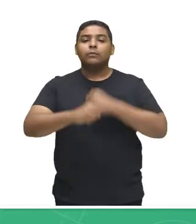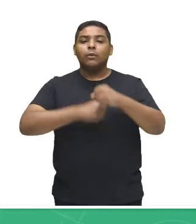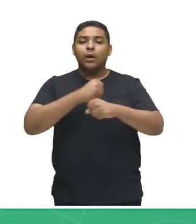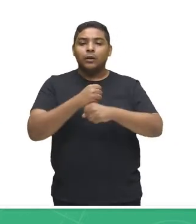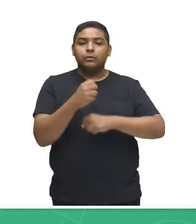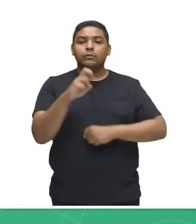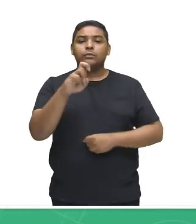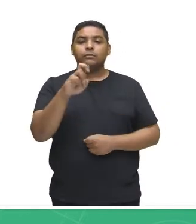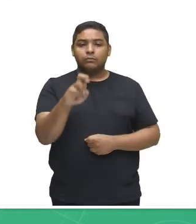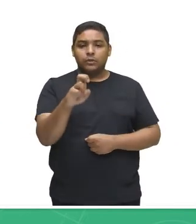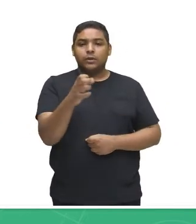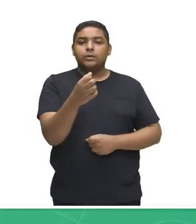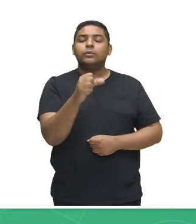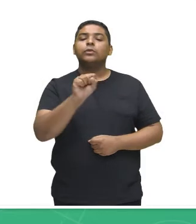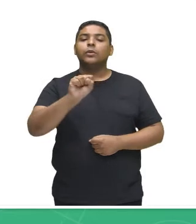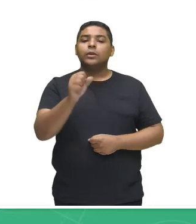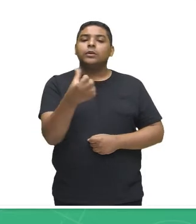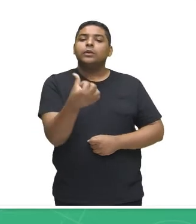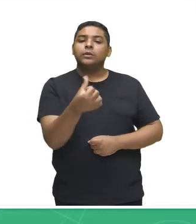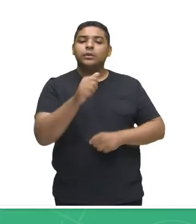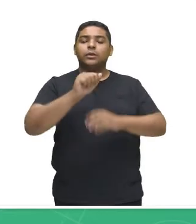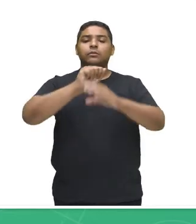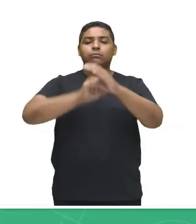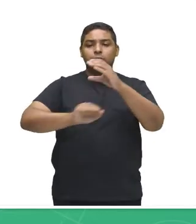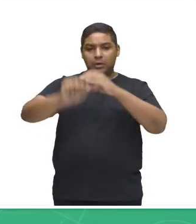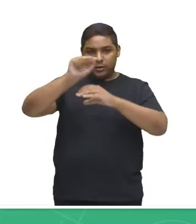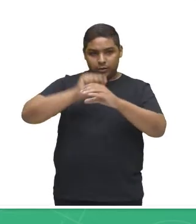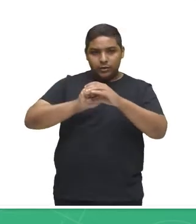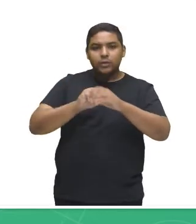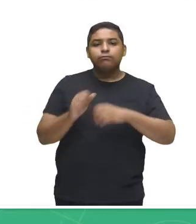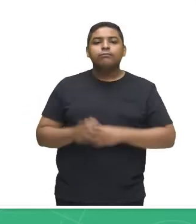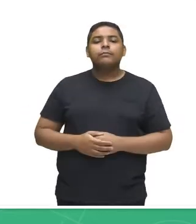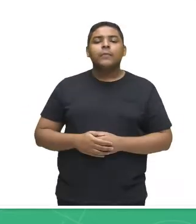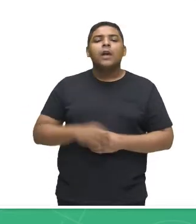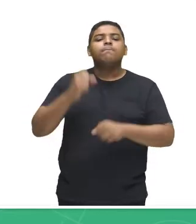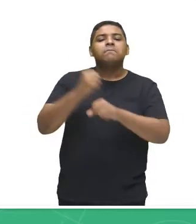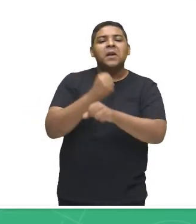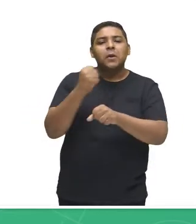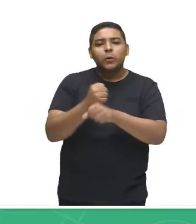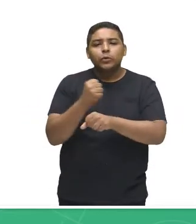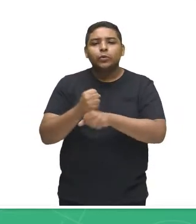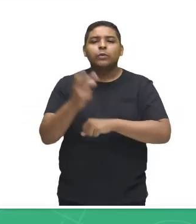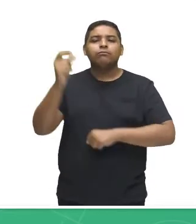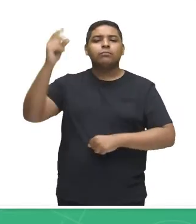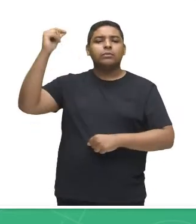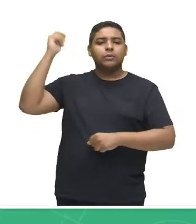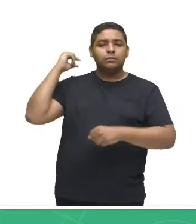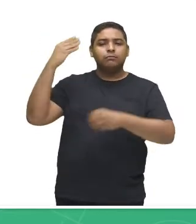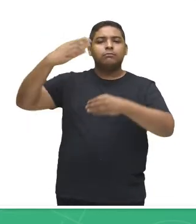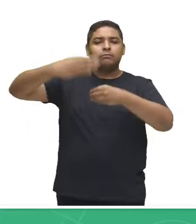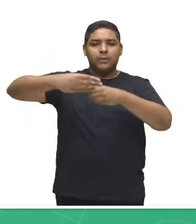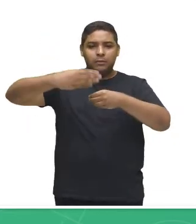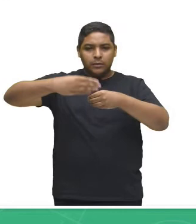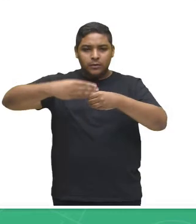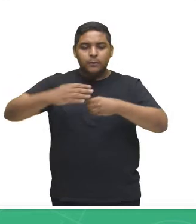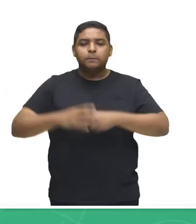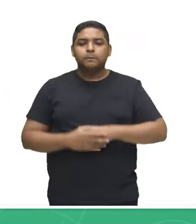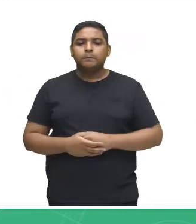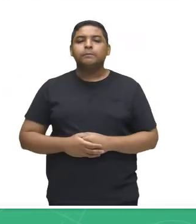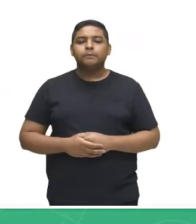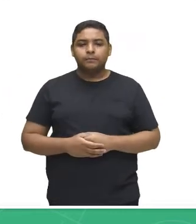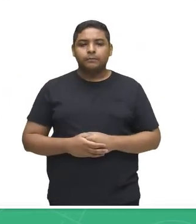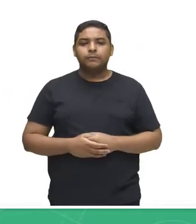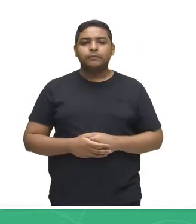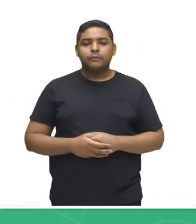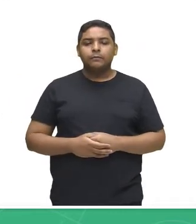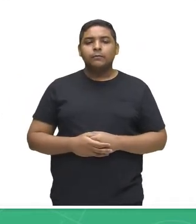Ele reconstruiu a antiga Babilônia e construiu um centro político, econômico e cultural na Mesopotâmia. Então, Nabucodonosor